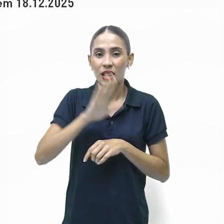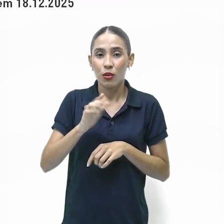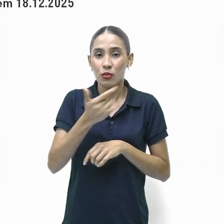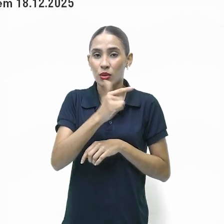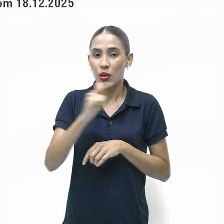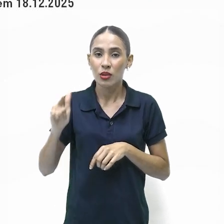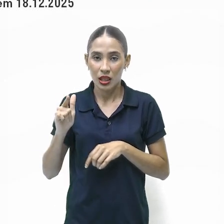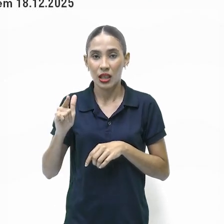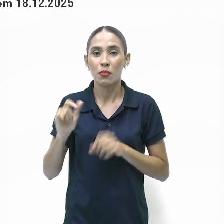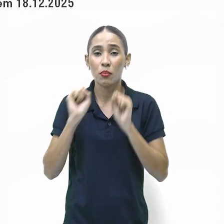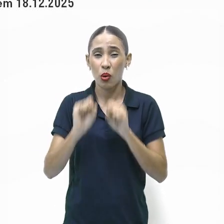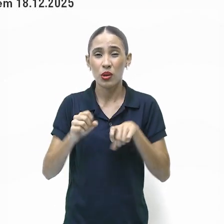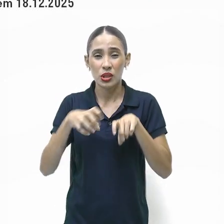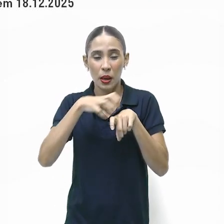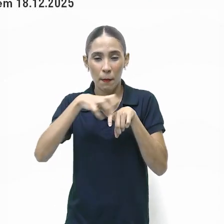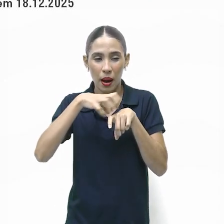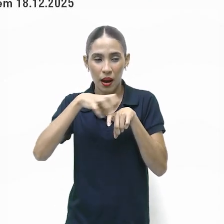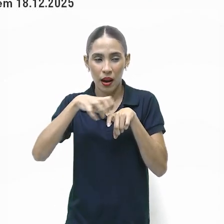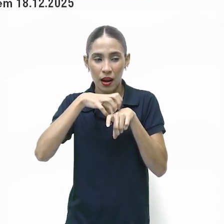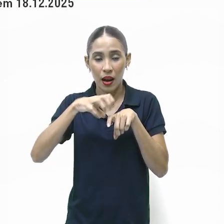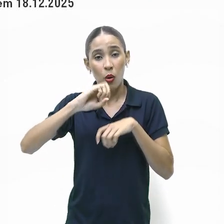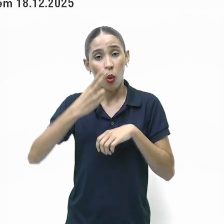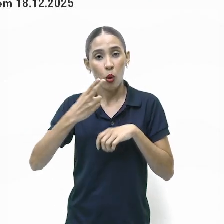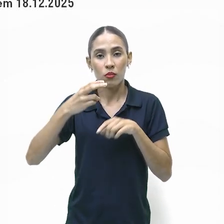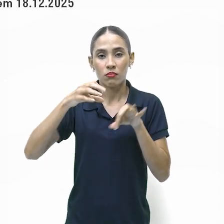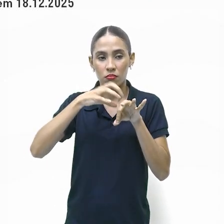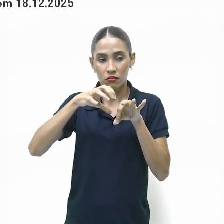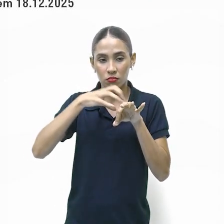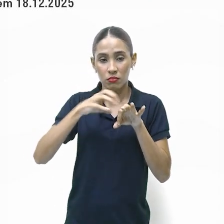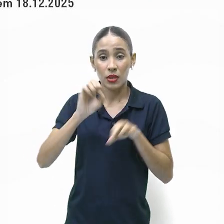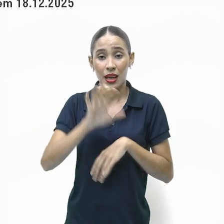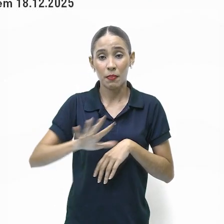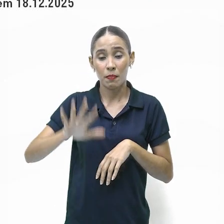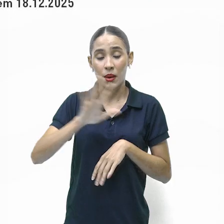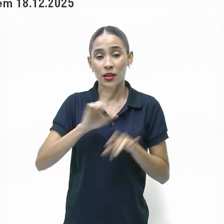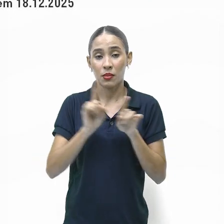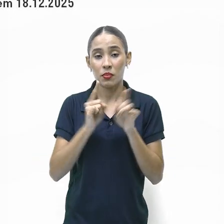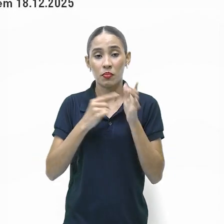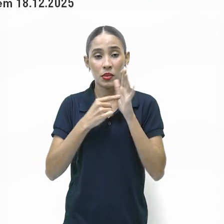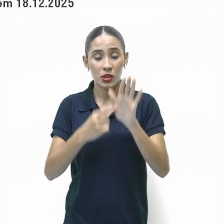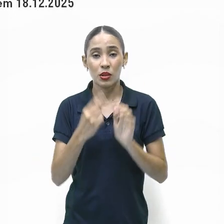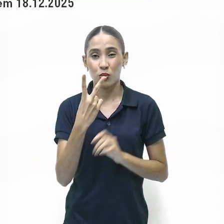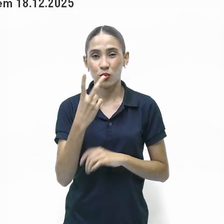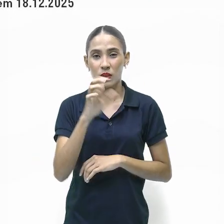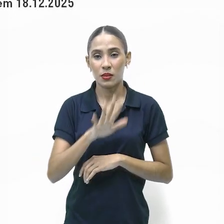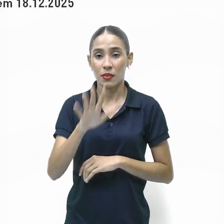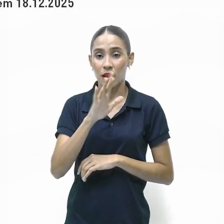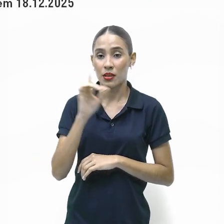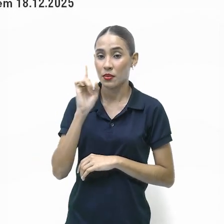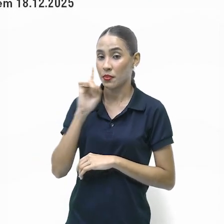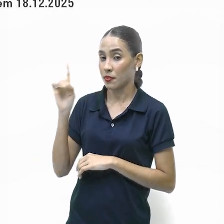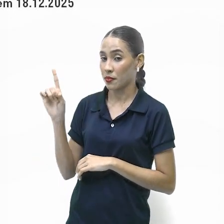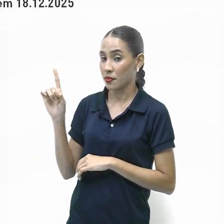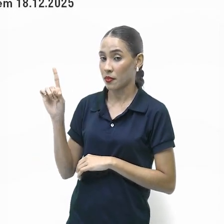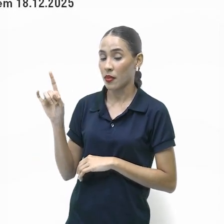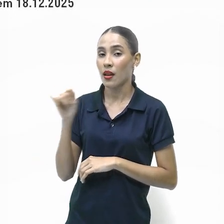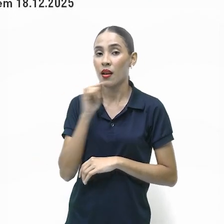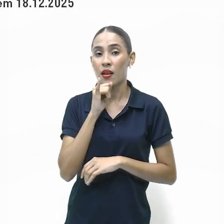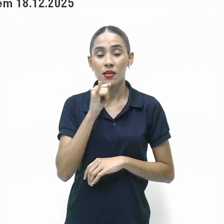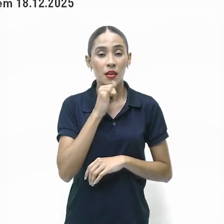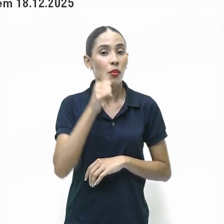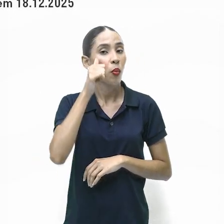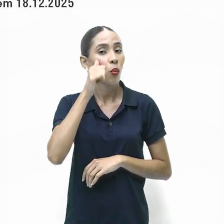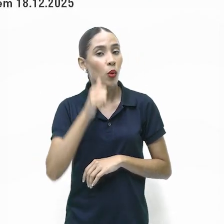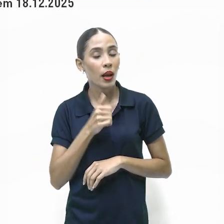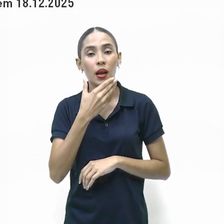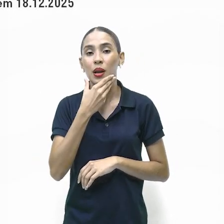elas podem causar coceira no local. E essa imagem, ela mostra para a gente essas duas representações, tanto no genital